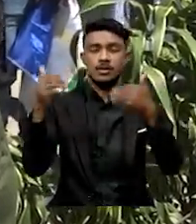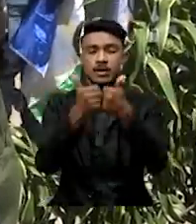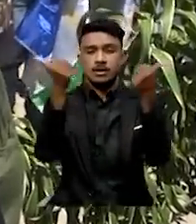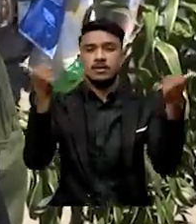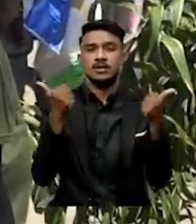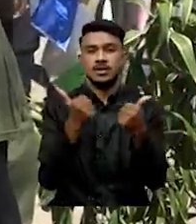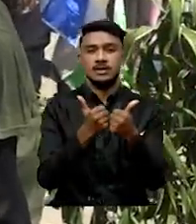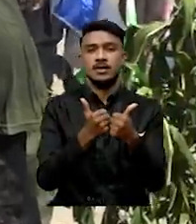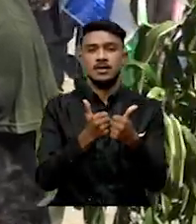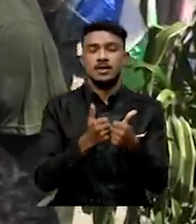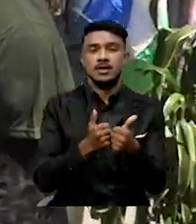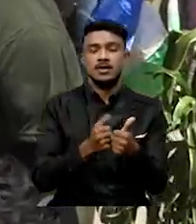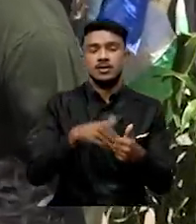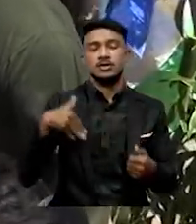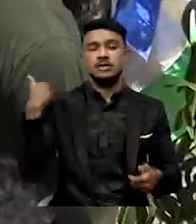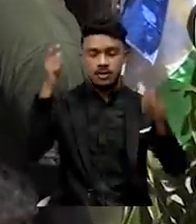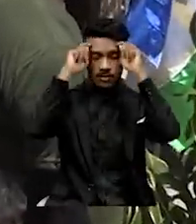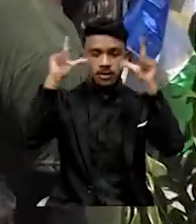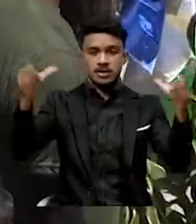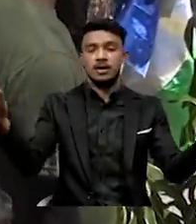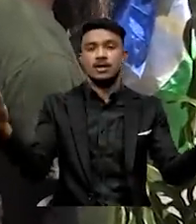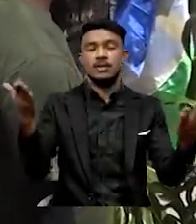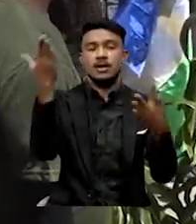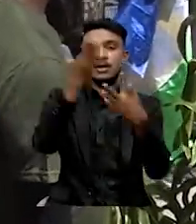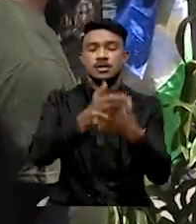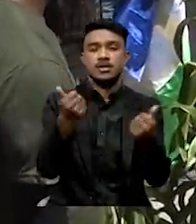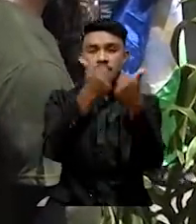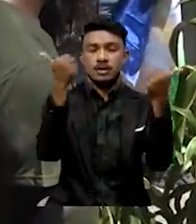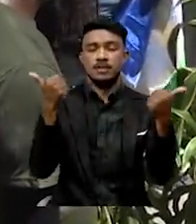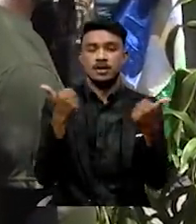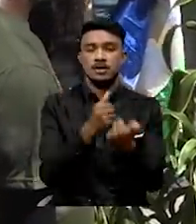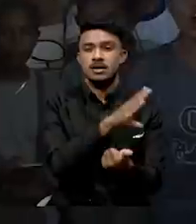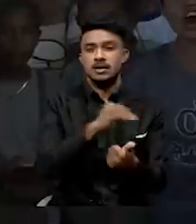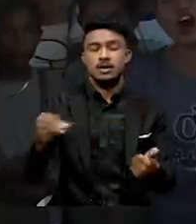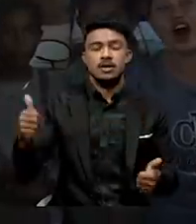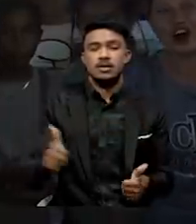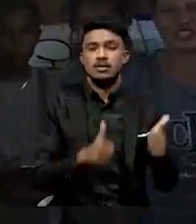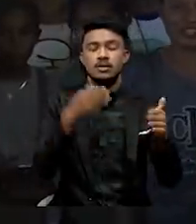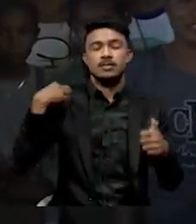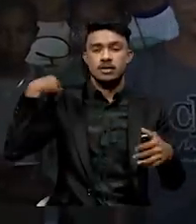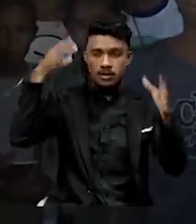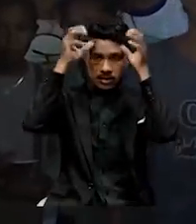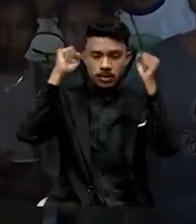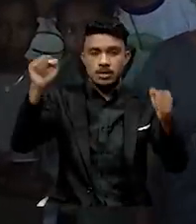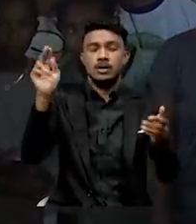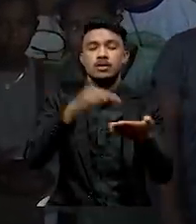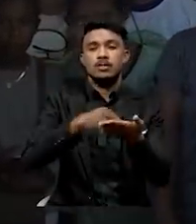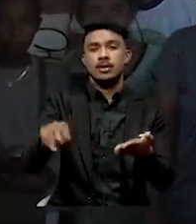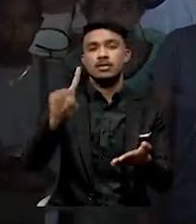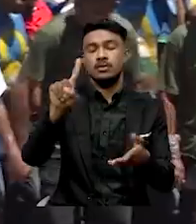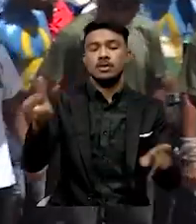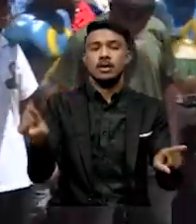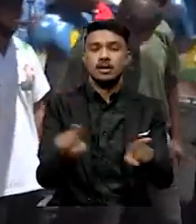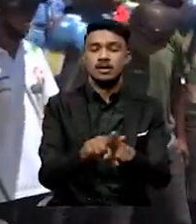marciais. Juventude Timor-Leste ne envolve a arte marciais do candidato presidente da República número 1 no dar autor